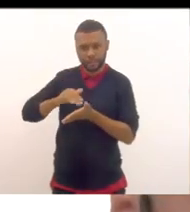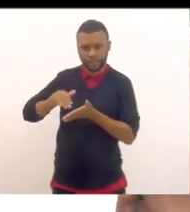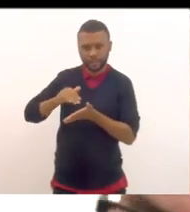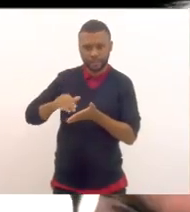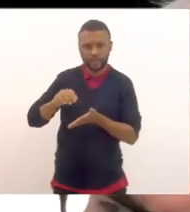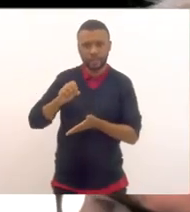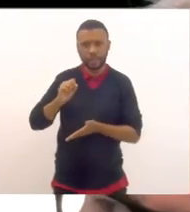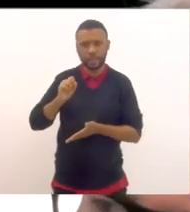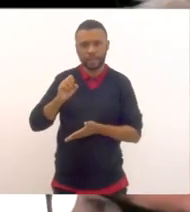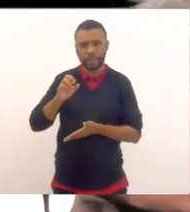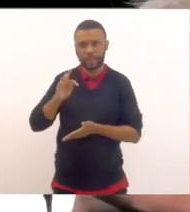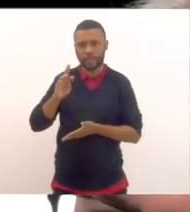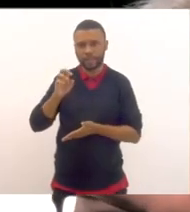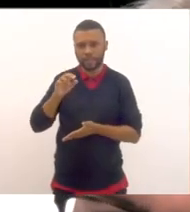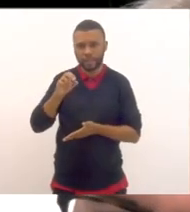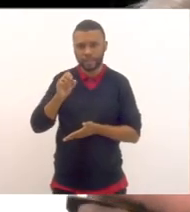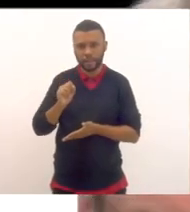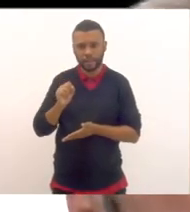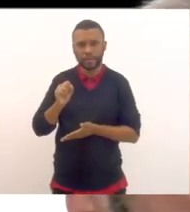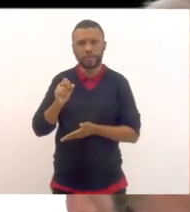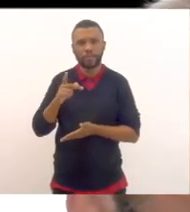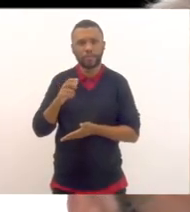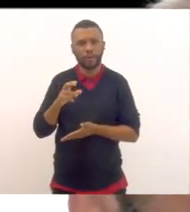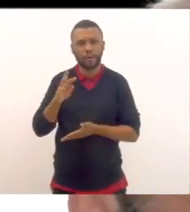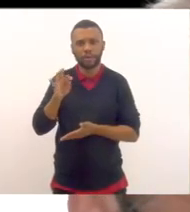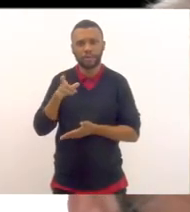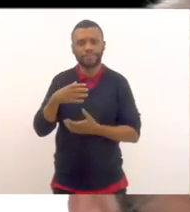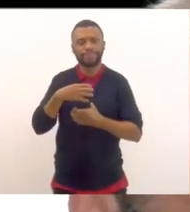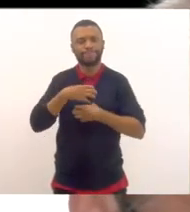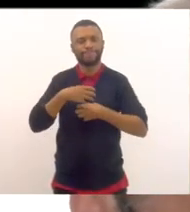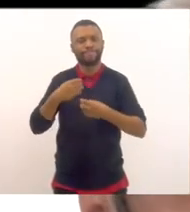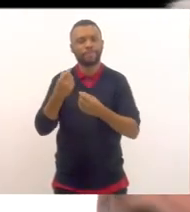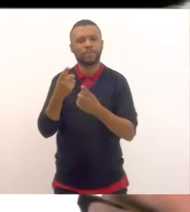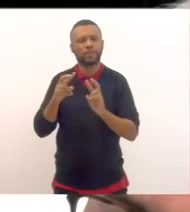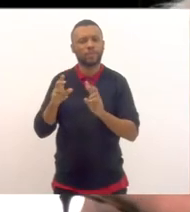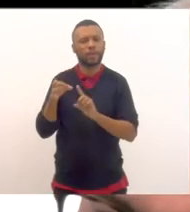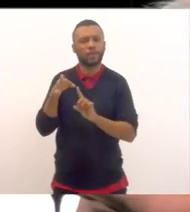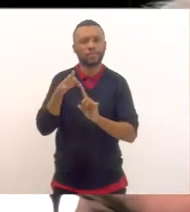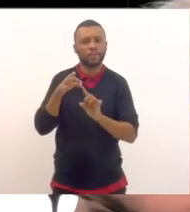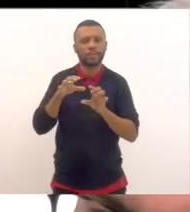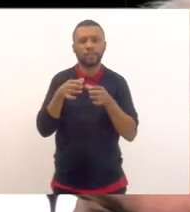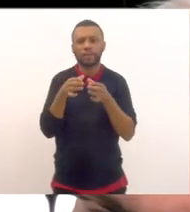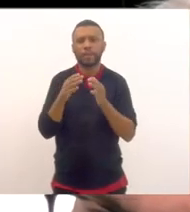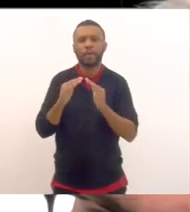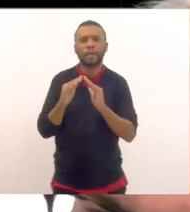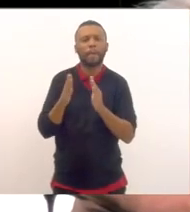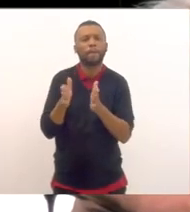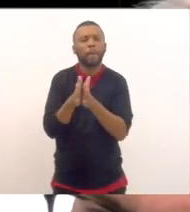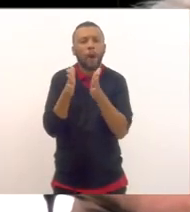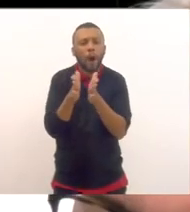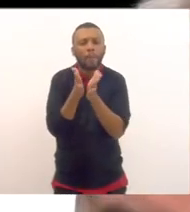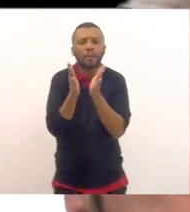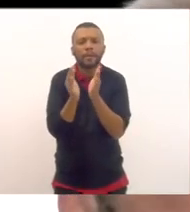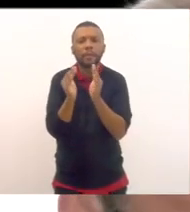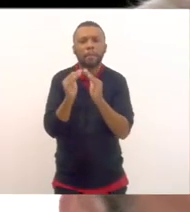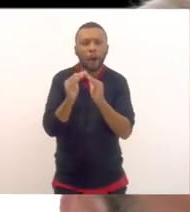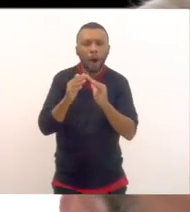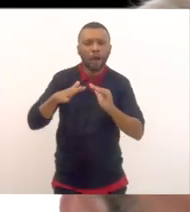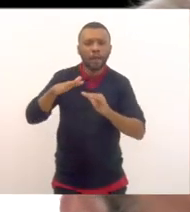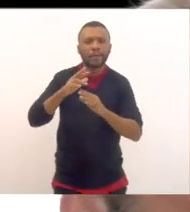sensível de fato essa questão do das estações e dos das comunidades que acabam se desenvolvendo ali